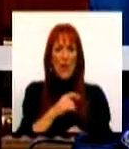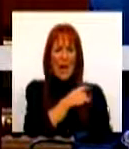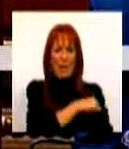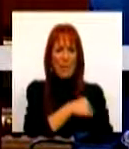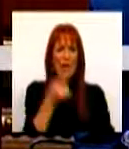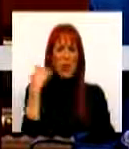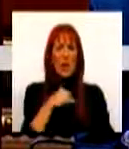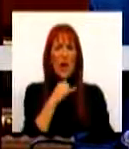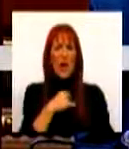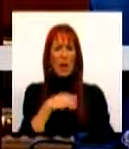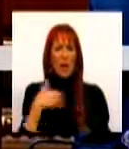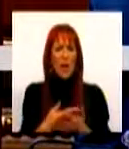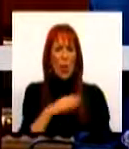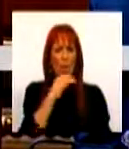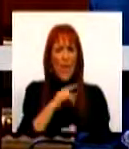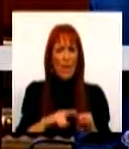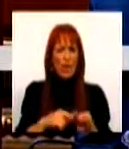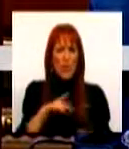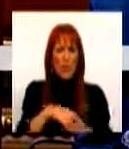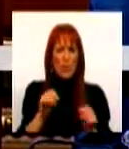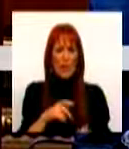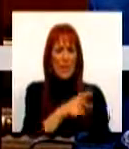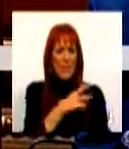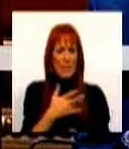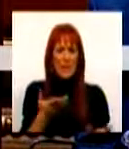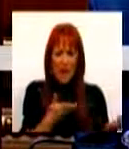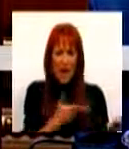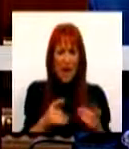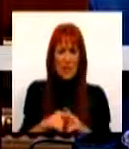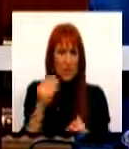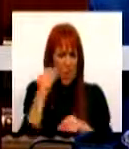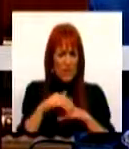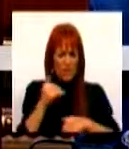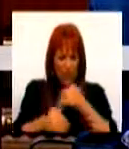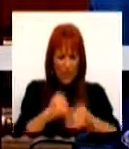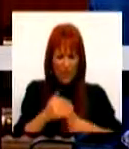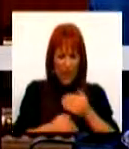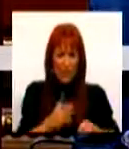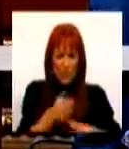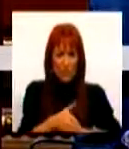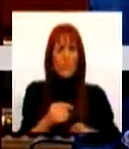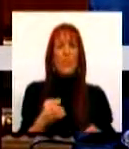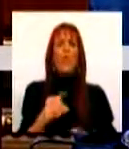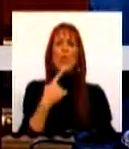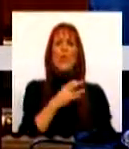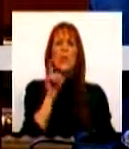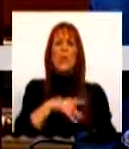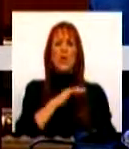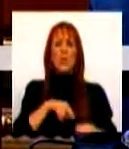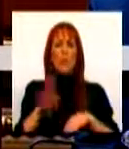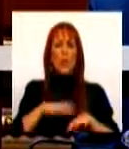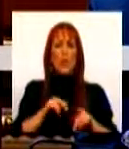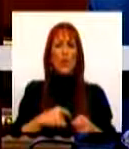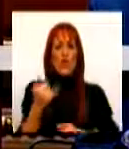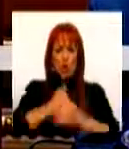ontem concedida, para Évora, para o Hospital de Santa Maria. E esse será o procedimento que será seguido. Também lhe dizer, Sr. Deputado, que em relação